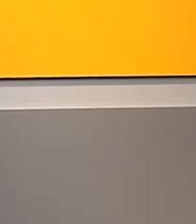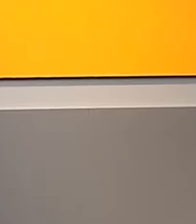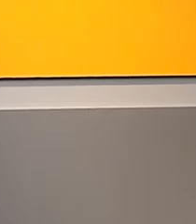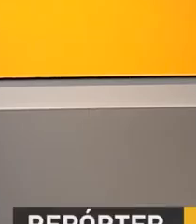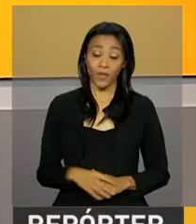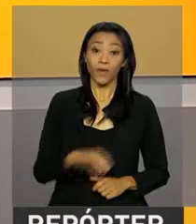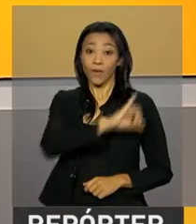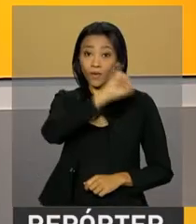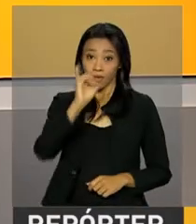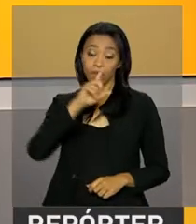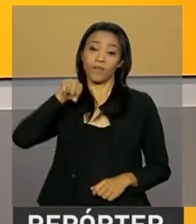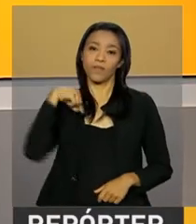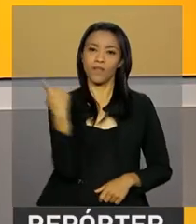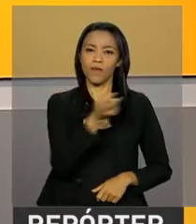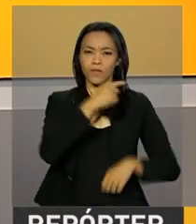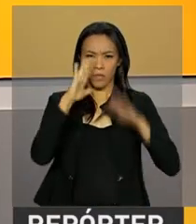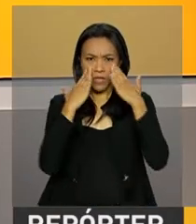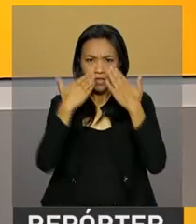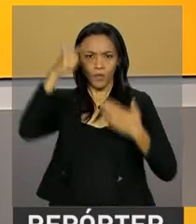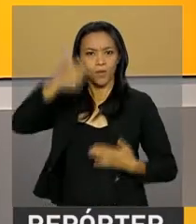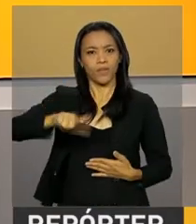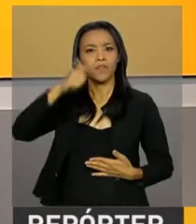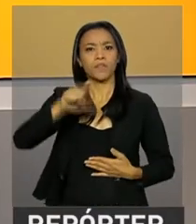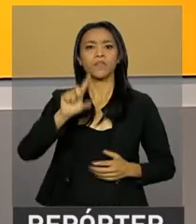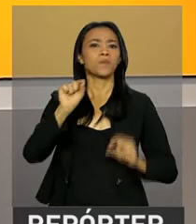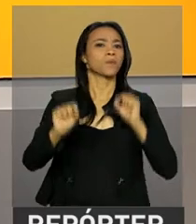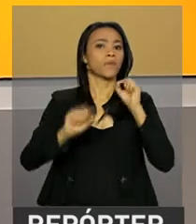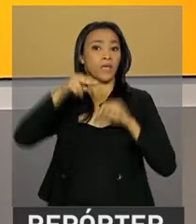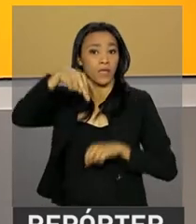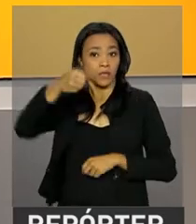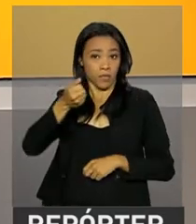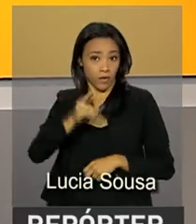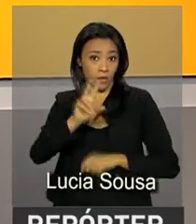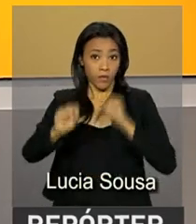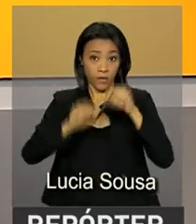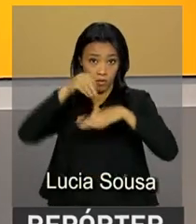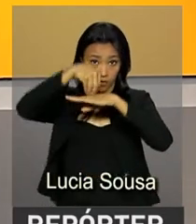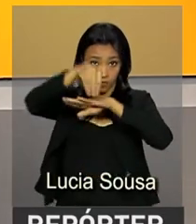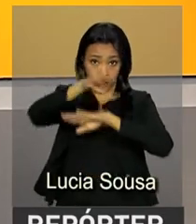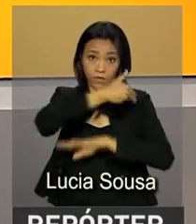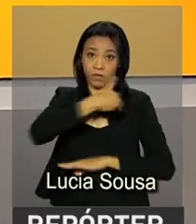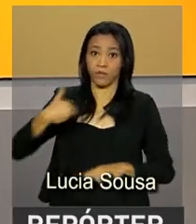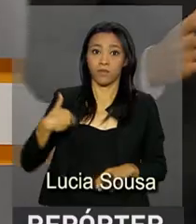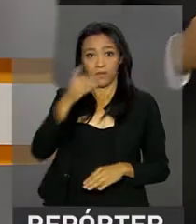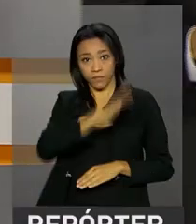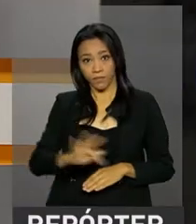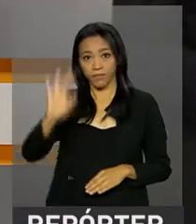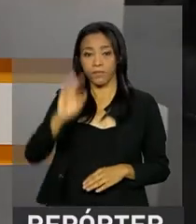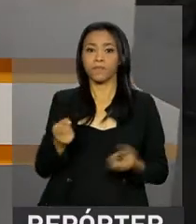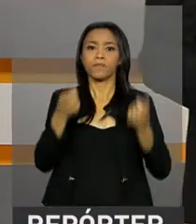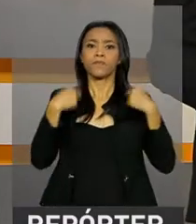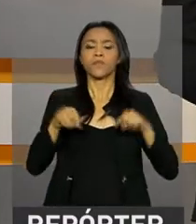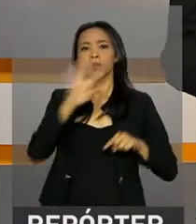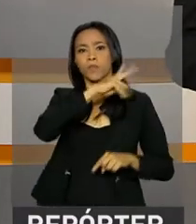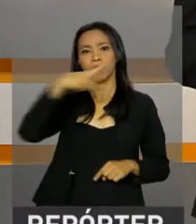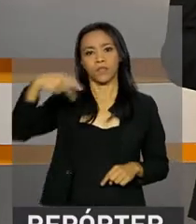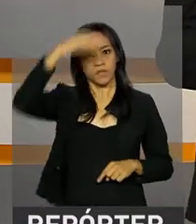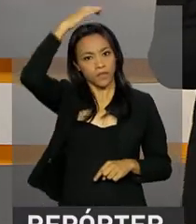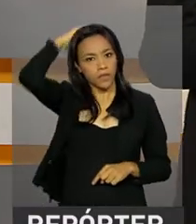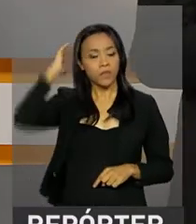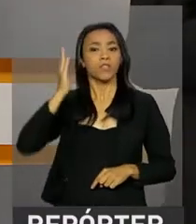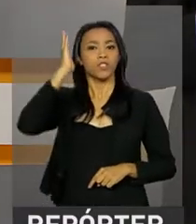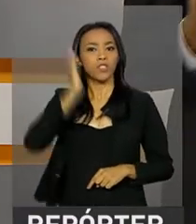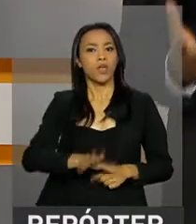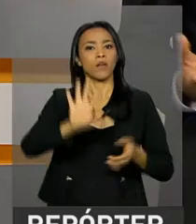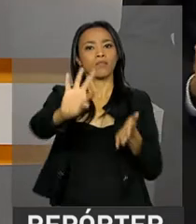olá estamos de volta com mais uma edição do repórter nbr e as notícias do governo federal o presidente michel temer sancionou